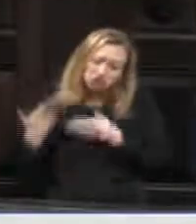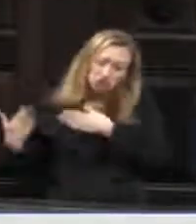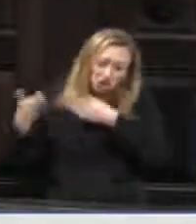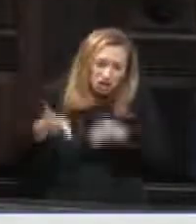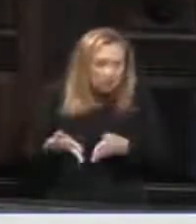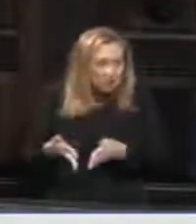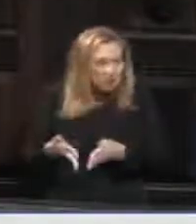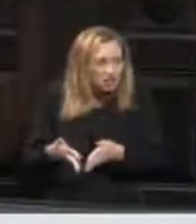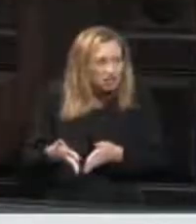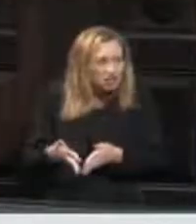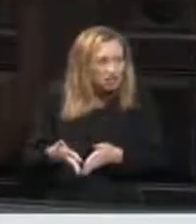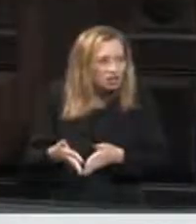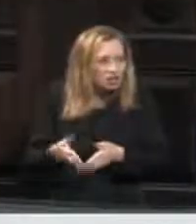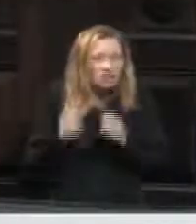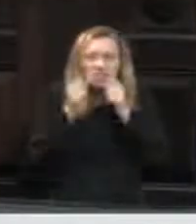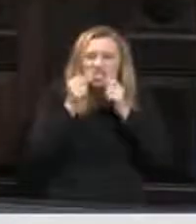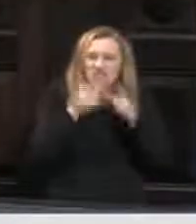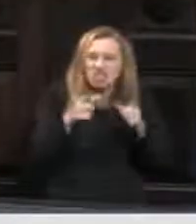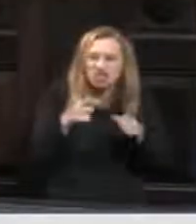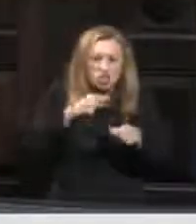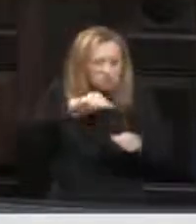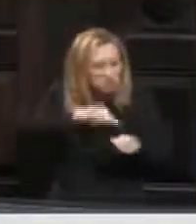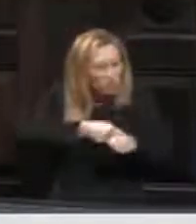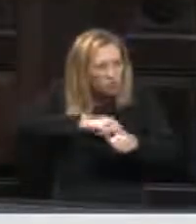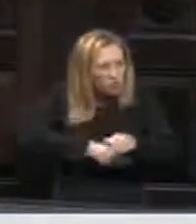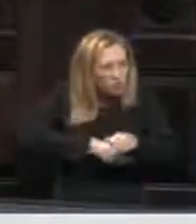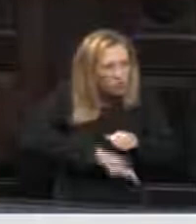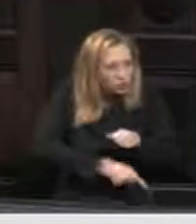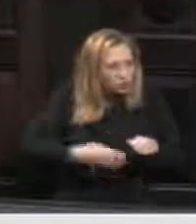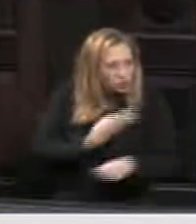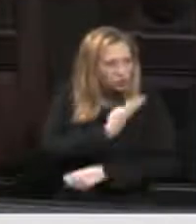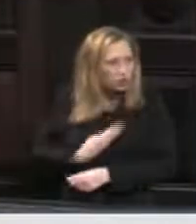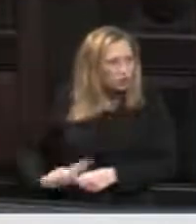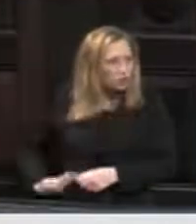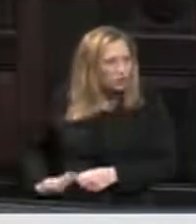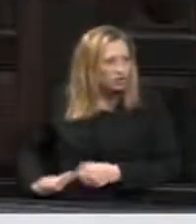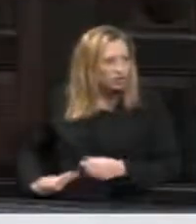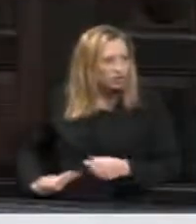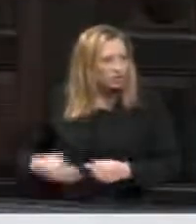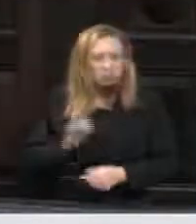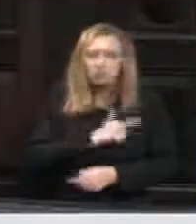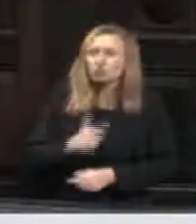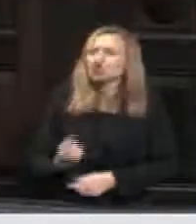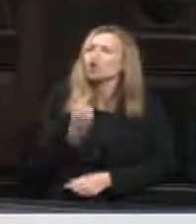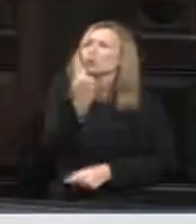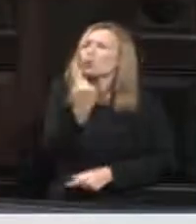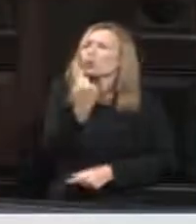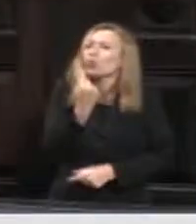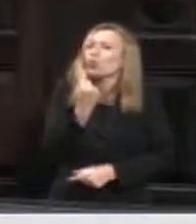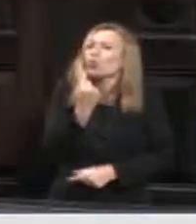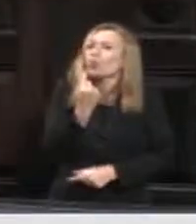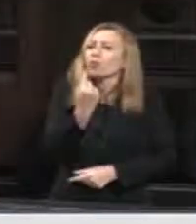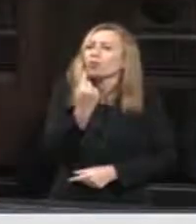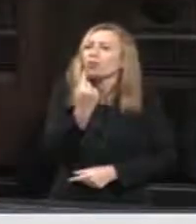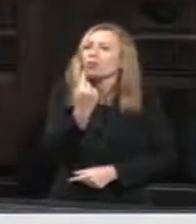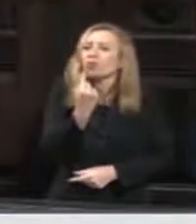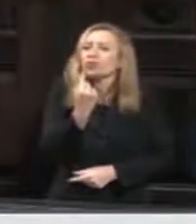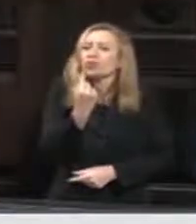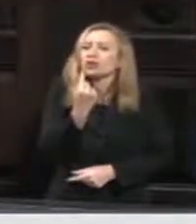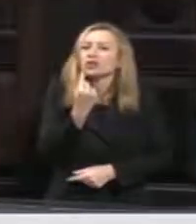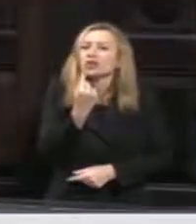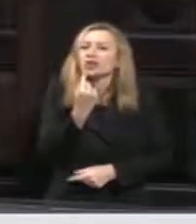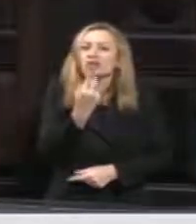aqui, fazer uma crítica profunda do governo, e não tinha nenhum da base do governo que